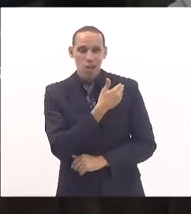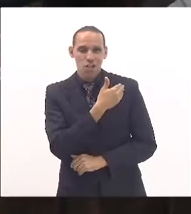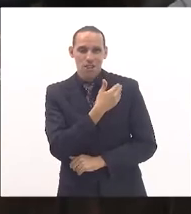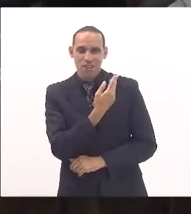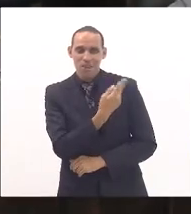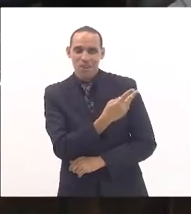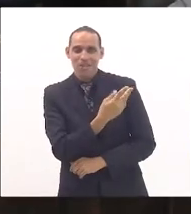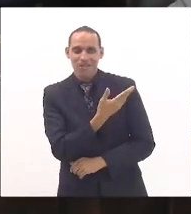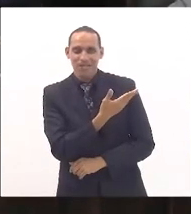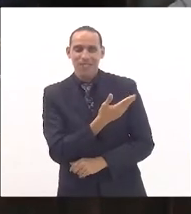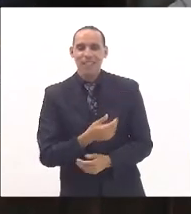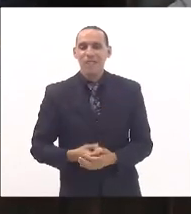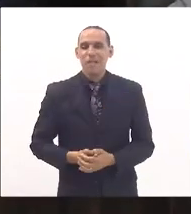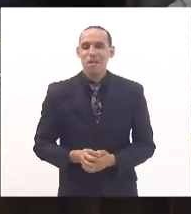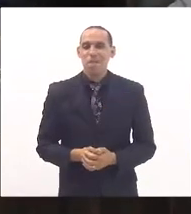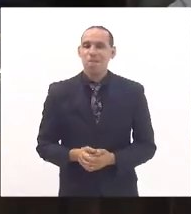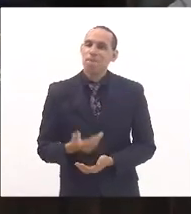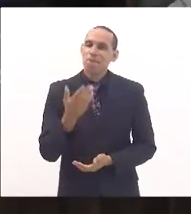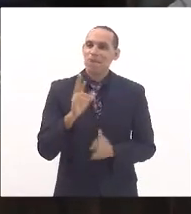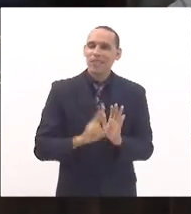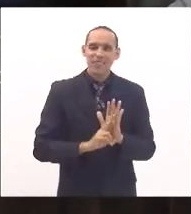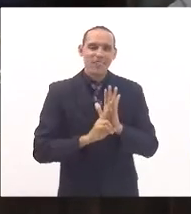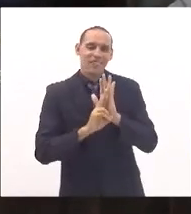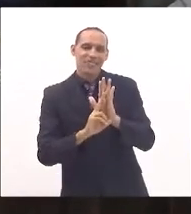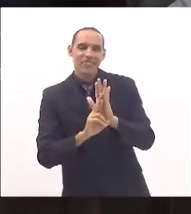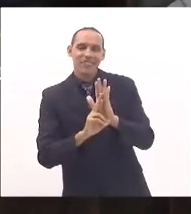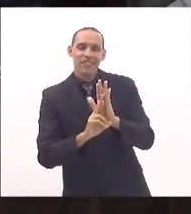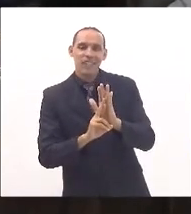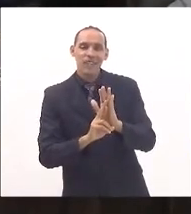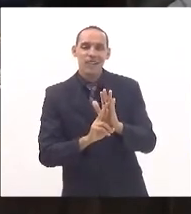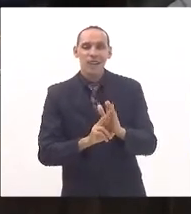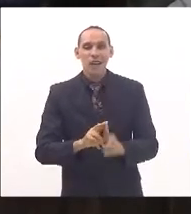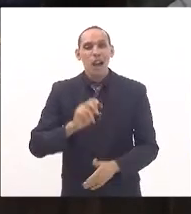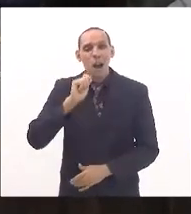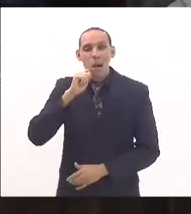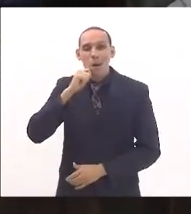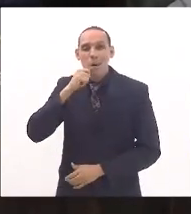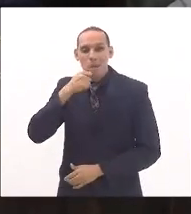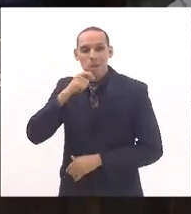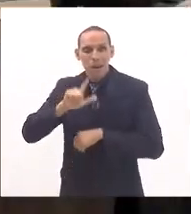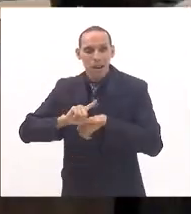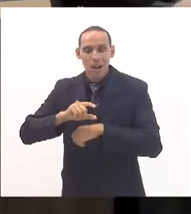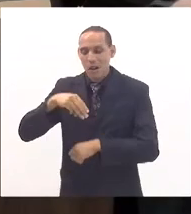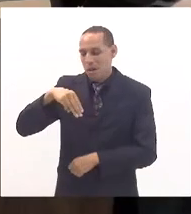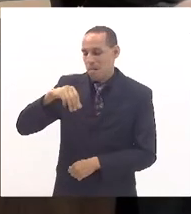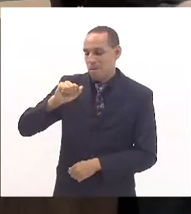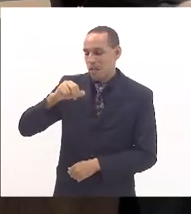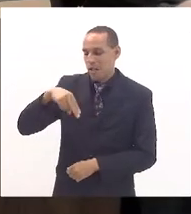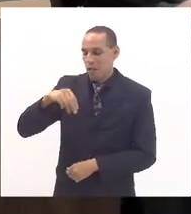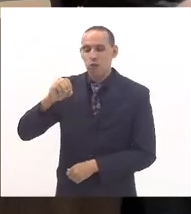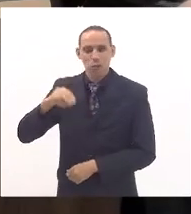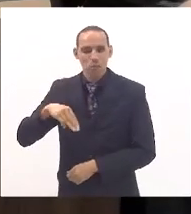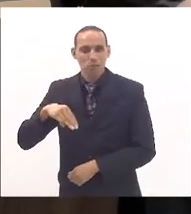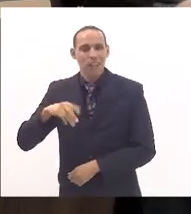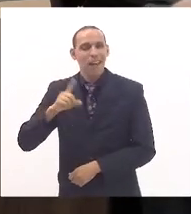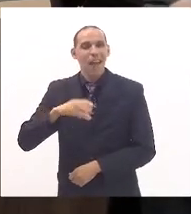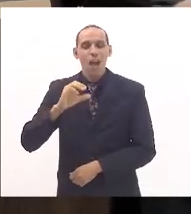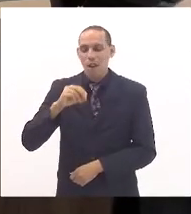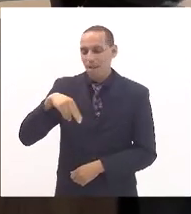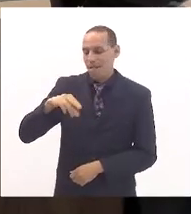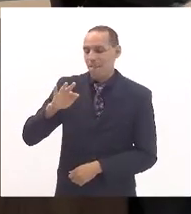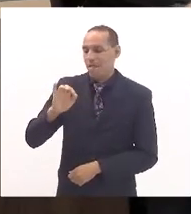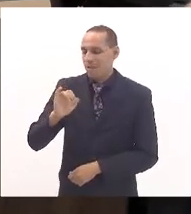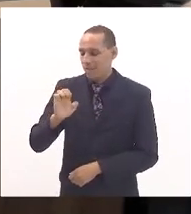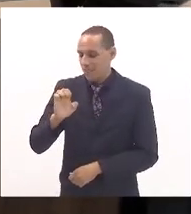esquerda, que representa a padaria Manon, confeitaria, a quem eu